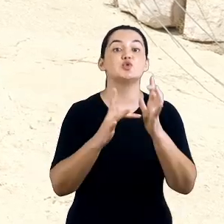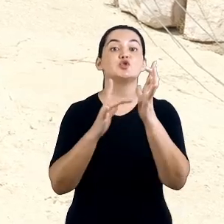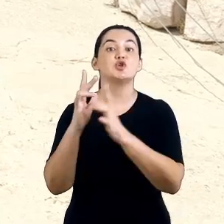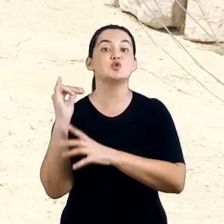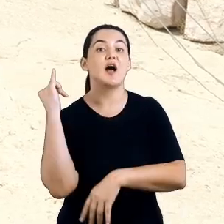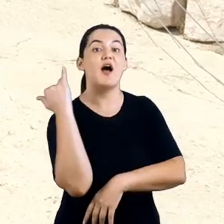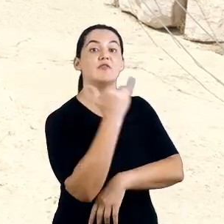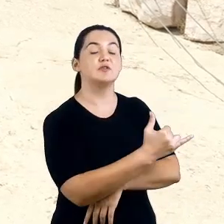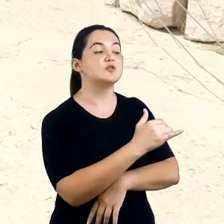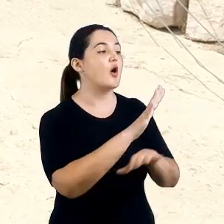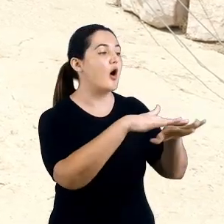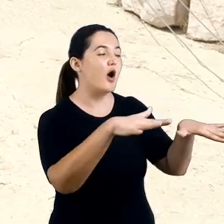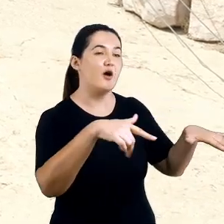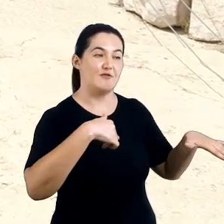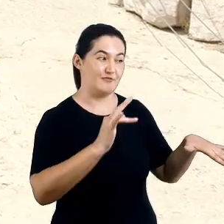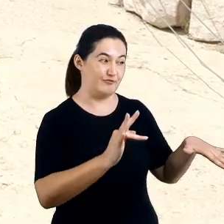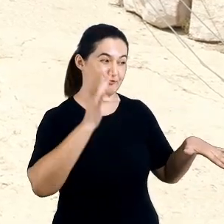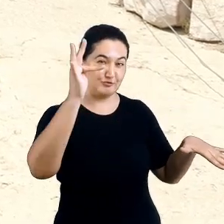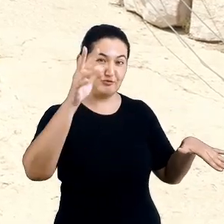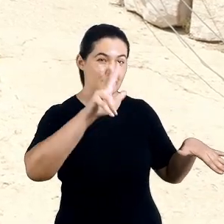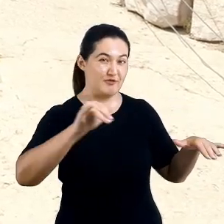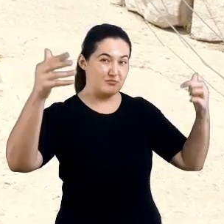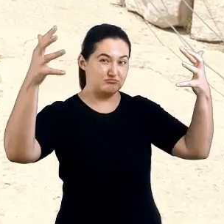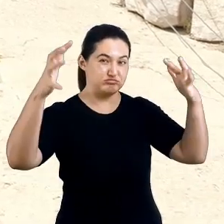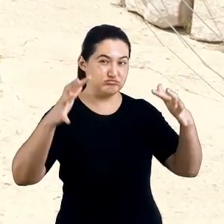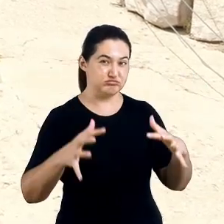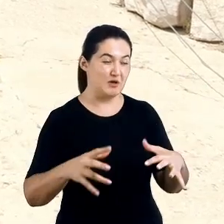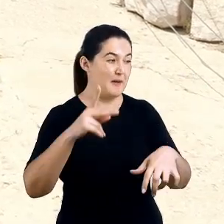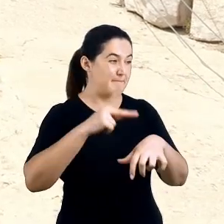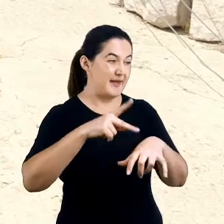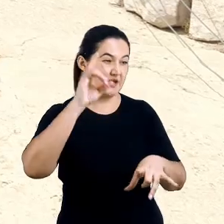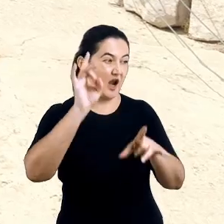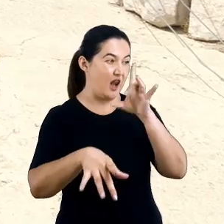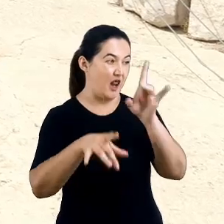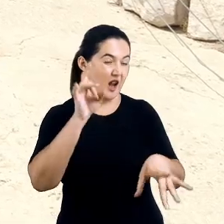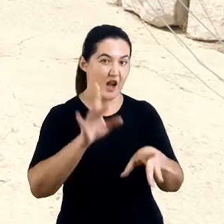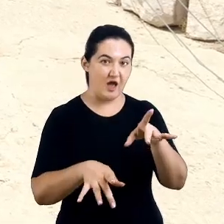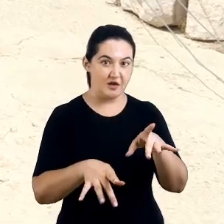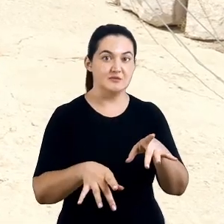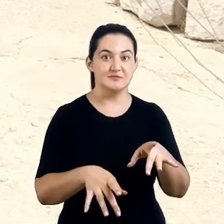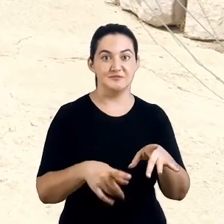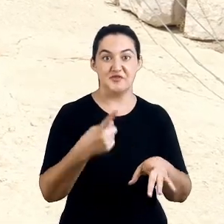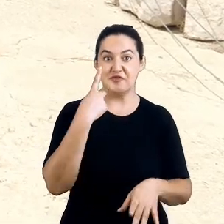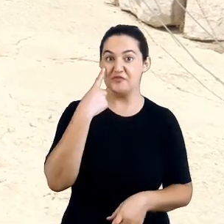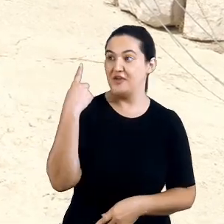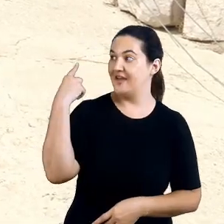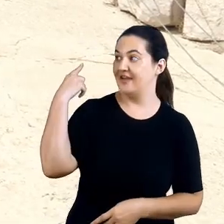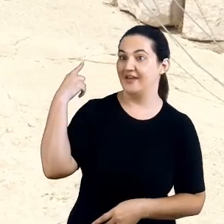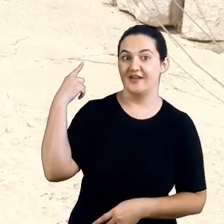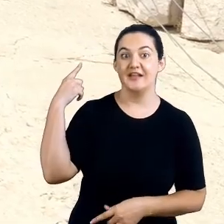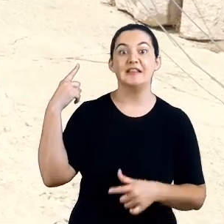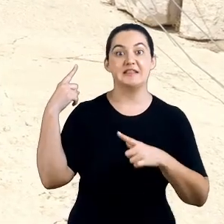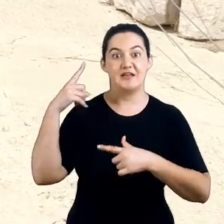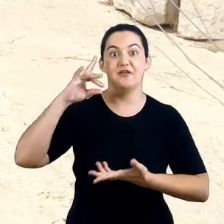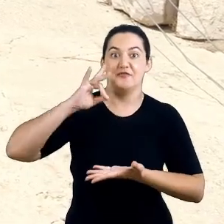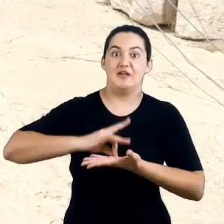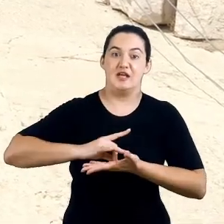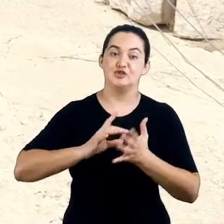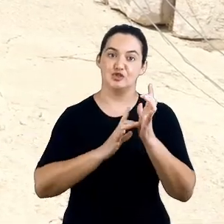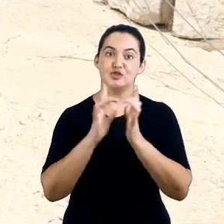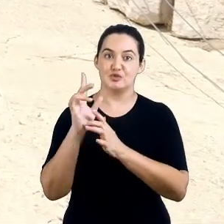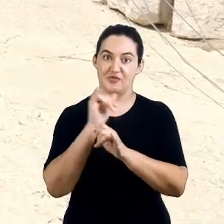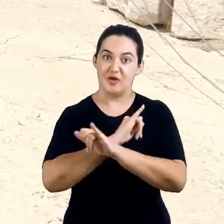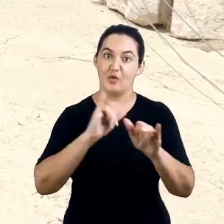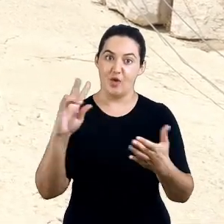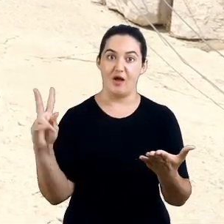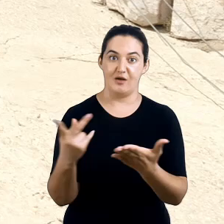Jesus revelou que não ficaria pedra sobre pedra que não fosse derrubada. E de fato, basta você olhar ali atrás e você vai ver o cumprimento